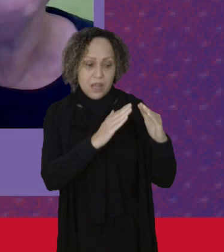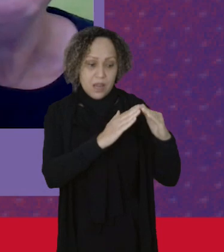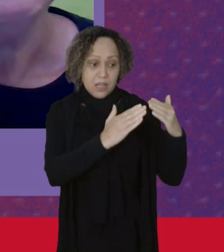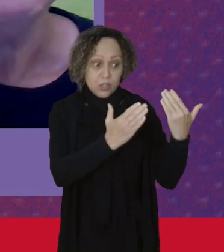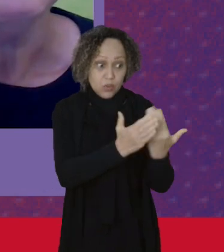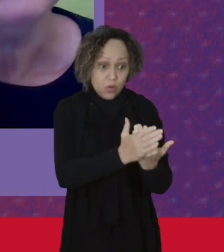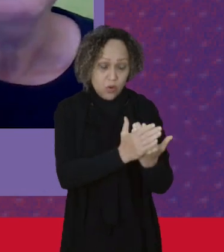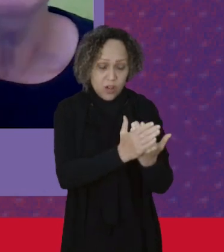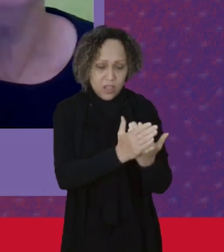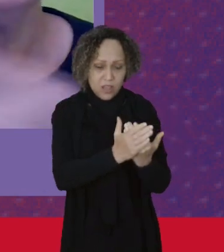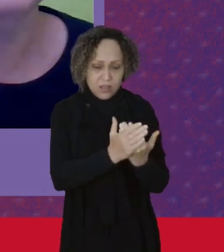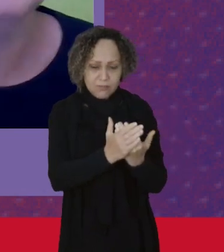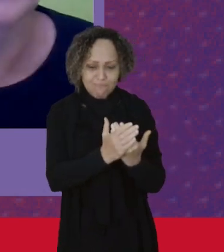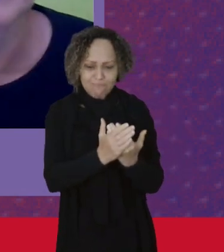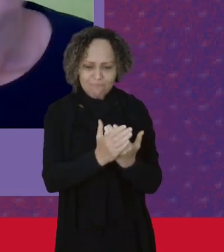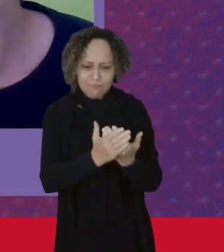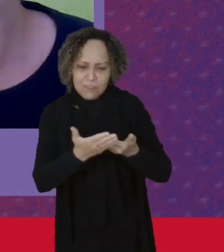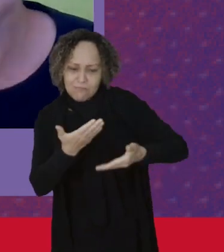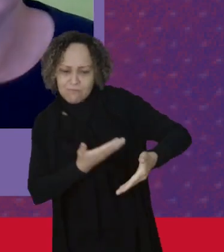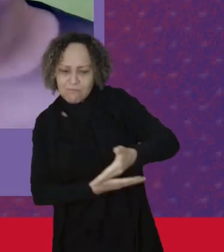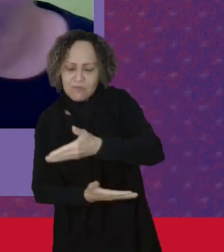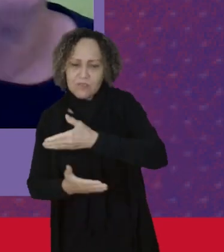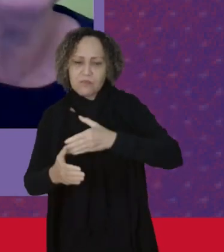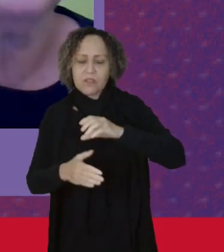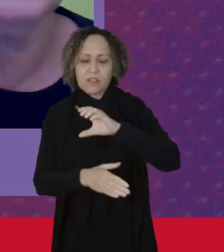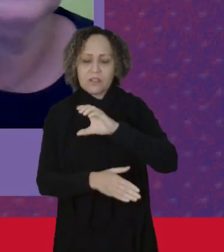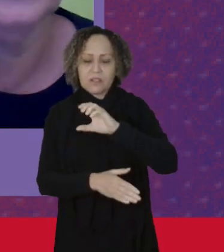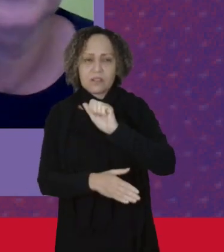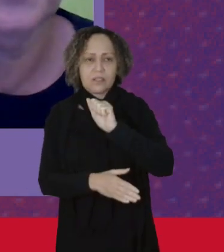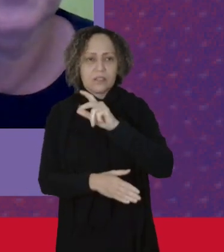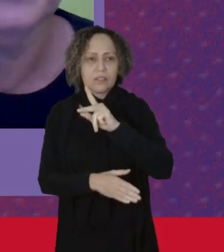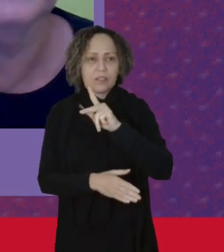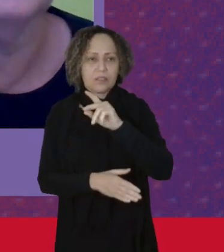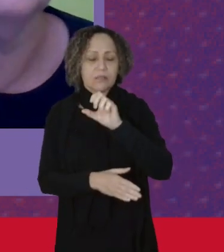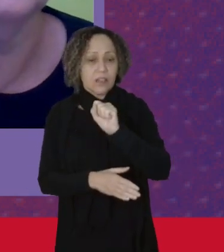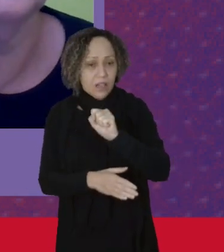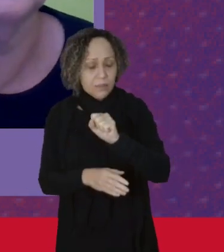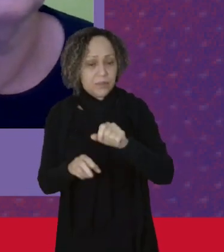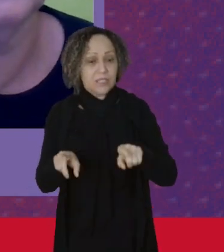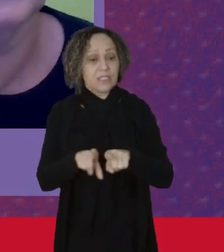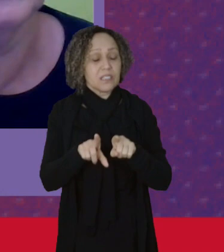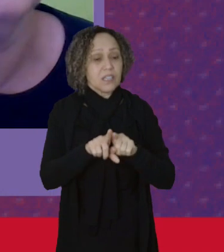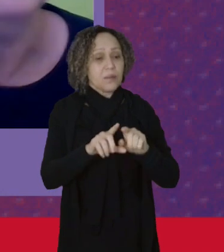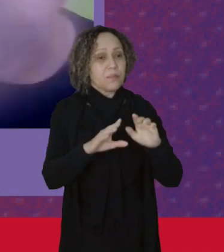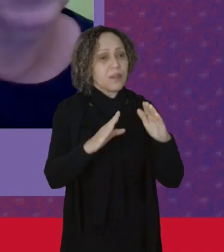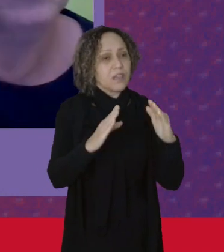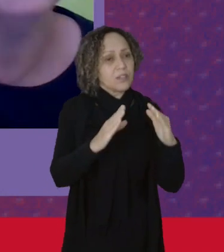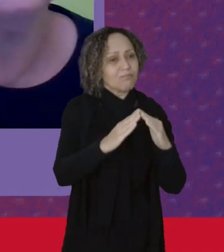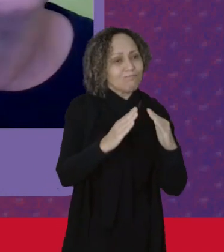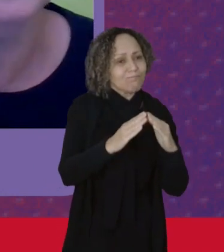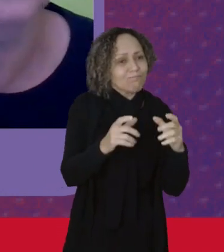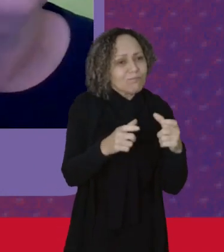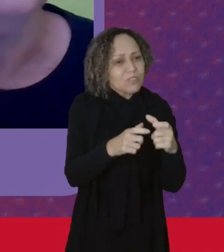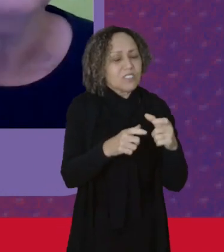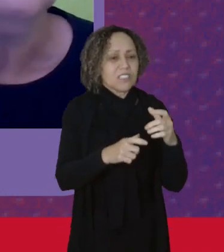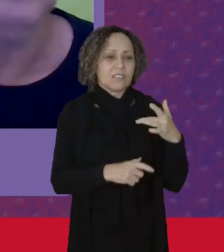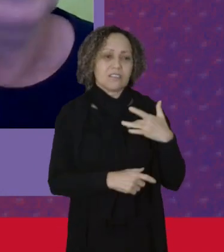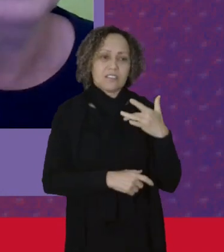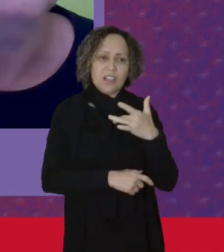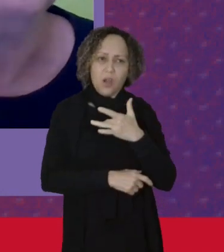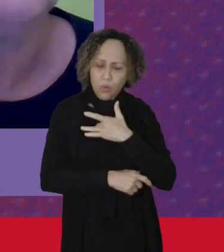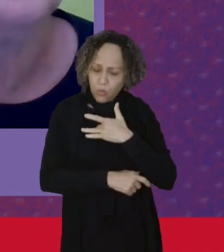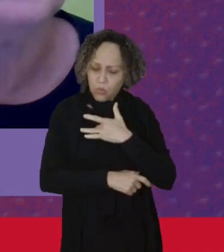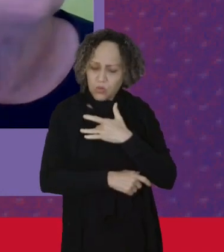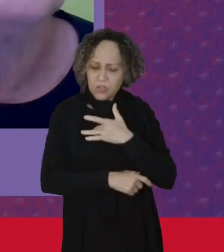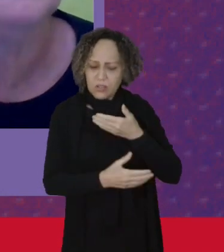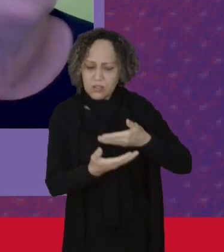Saúde. Para quê? Para ter outra perspectiva de vida, ou de visão